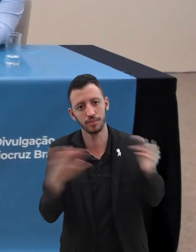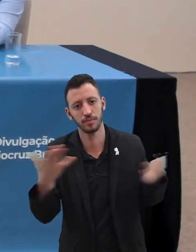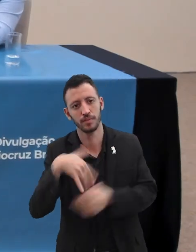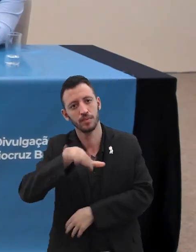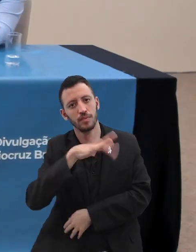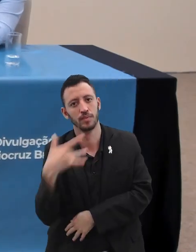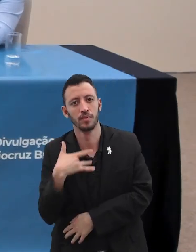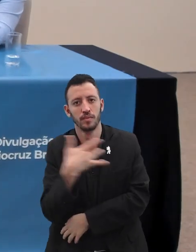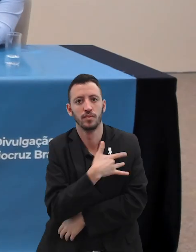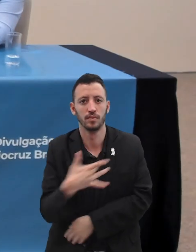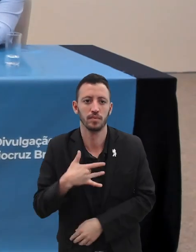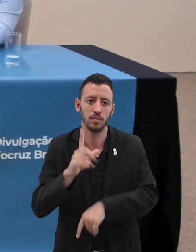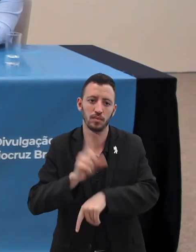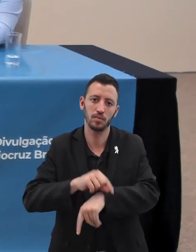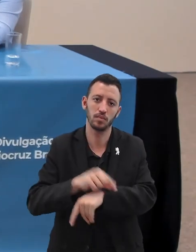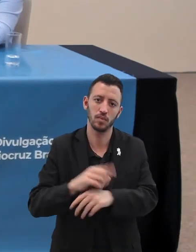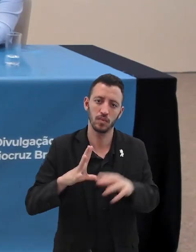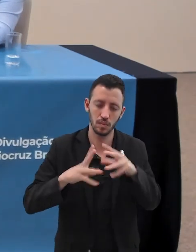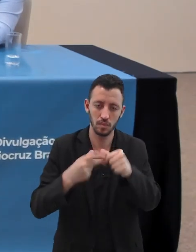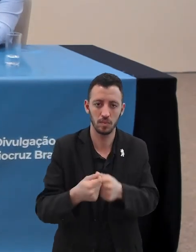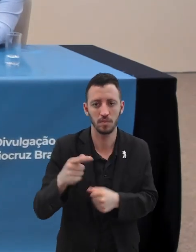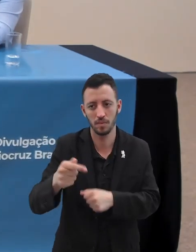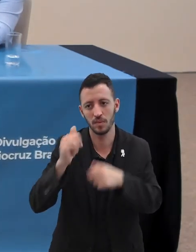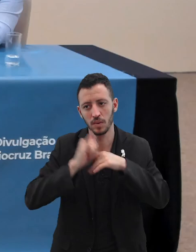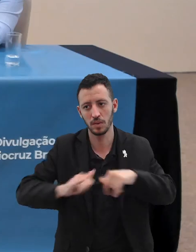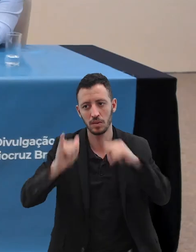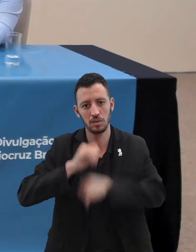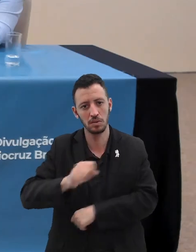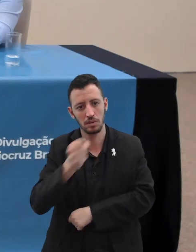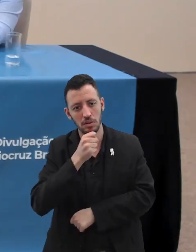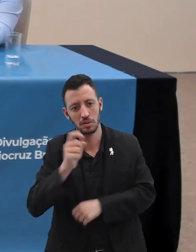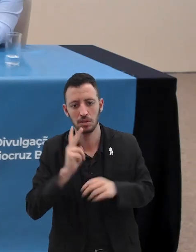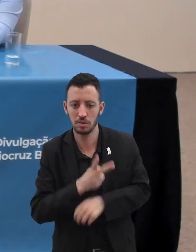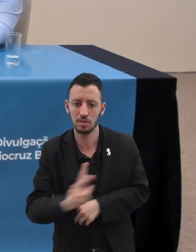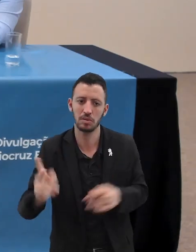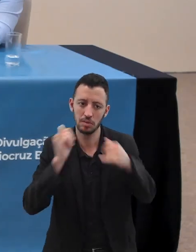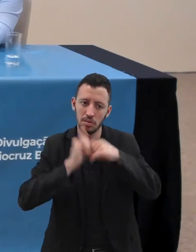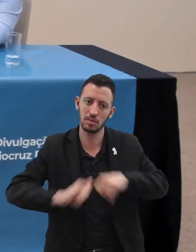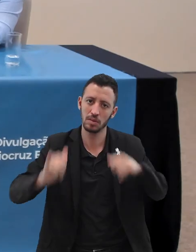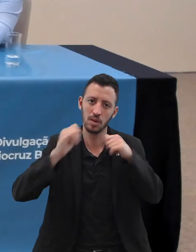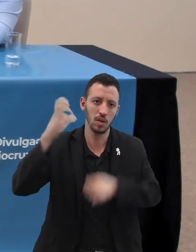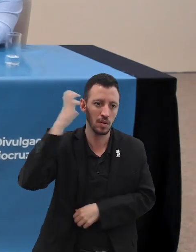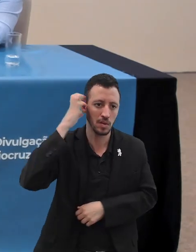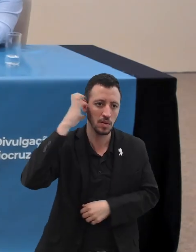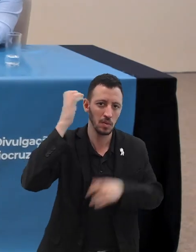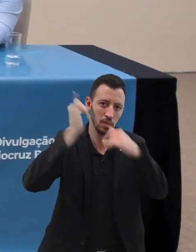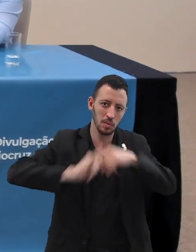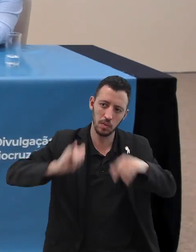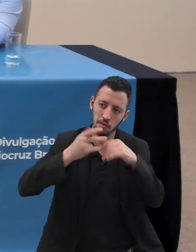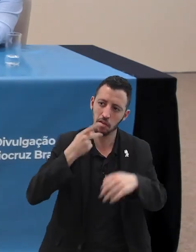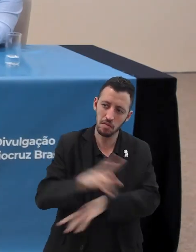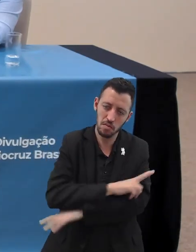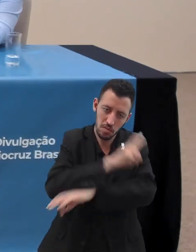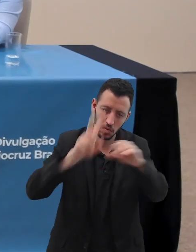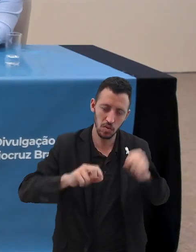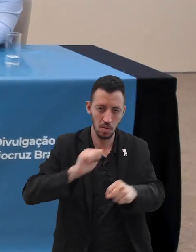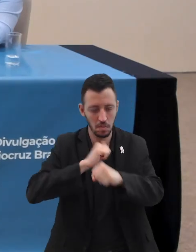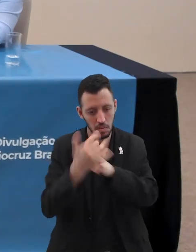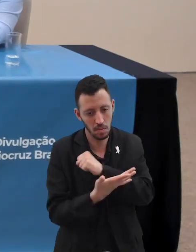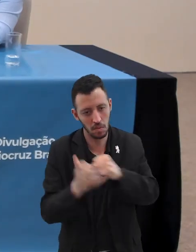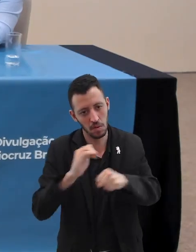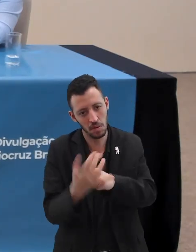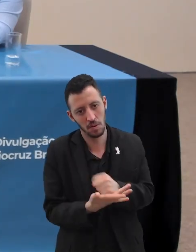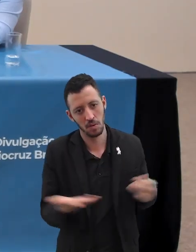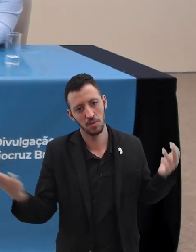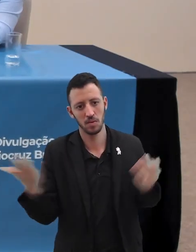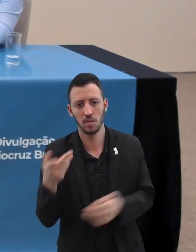de saúde o tempo todo nas emissoras de televisão, o tempo todo nas emissoras de rádio, falando de tudo sobre o Covid. Então,